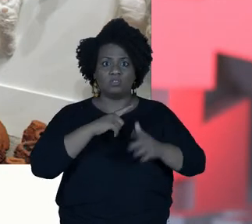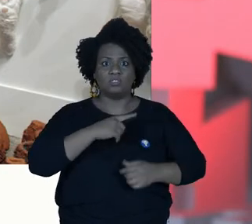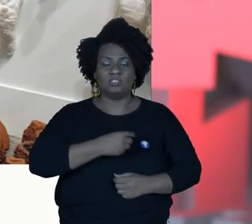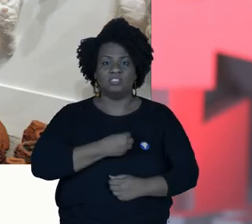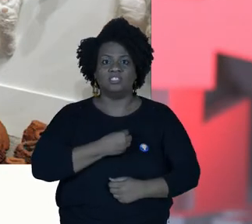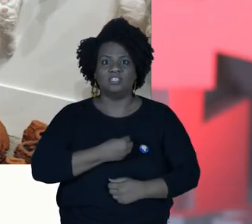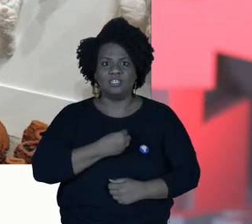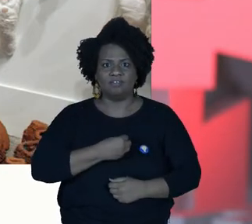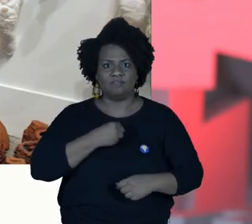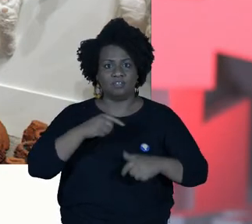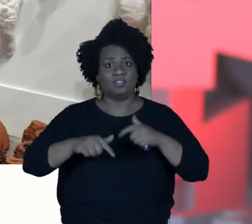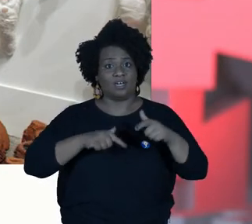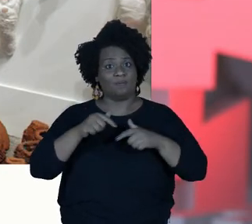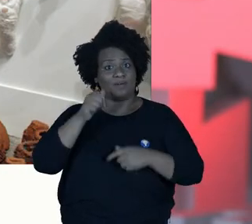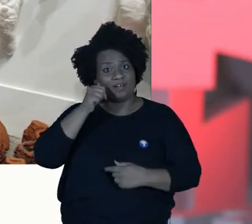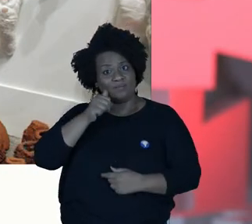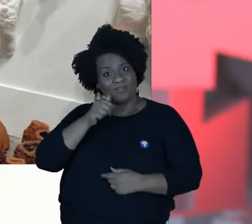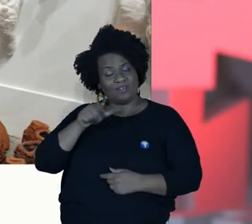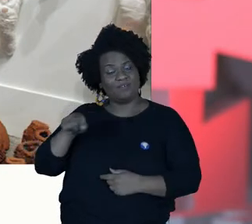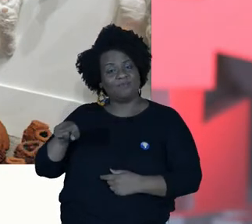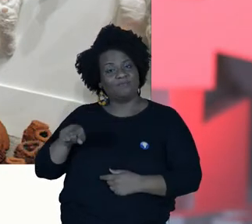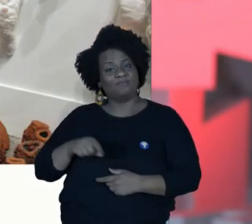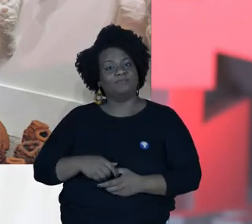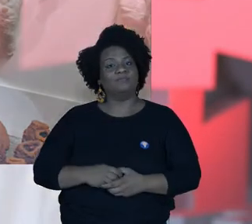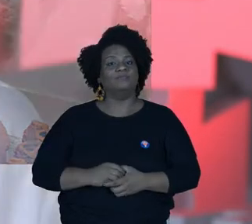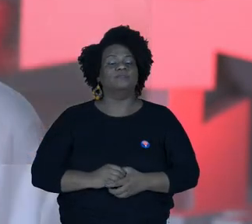presente no trabalho de Rosana.